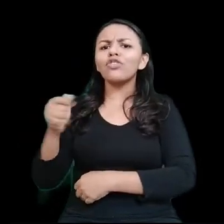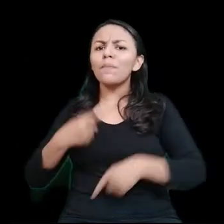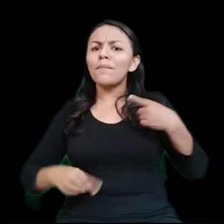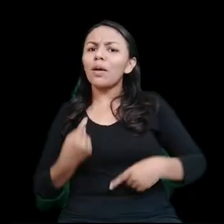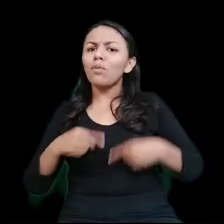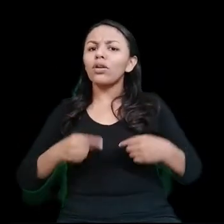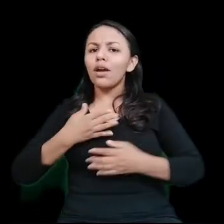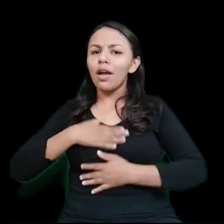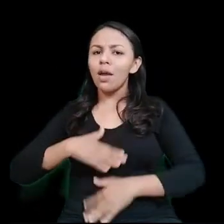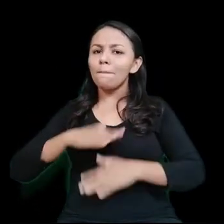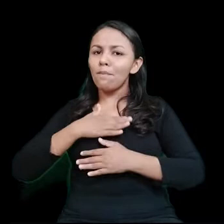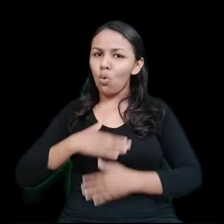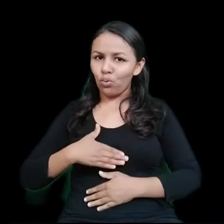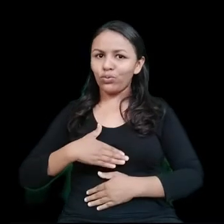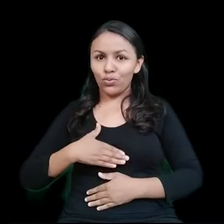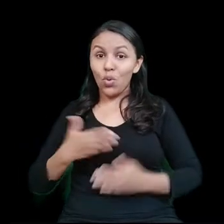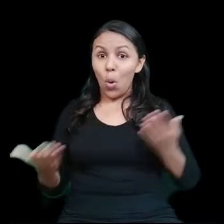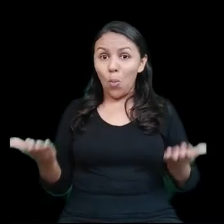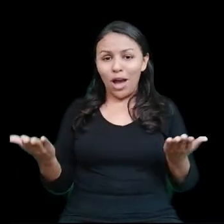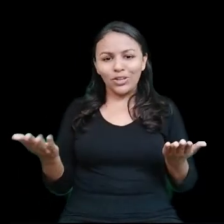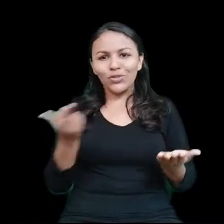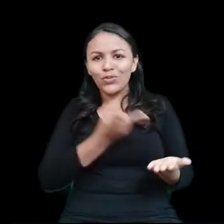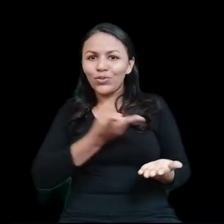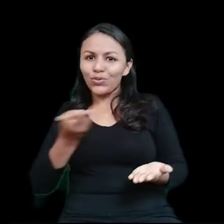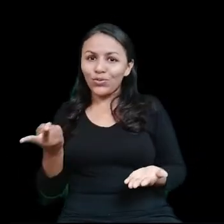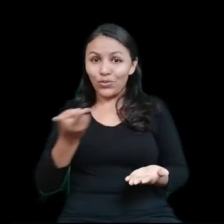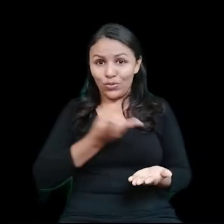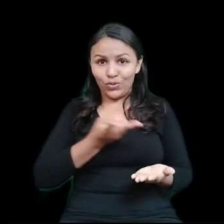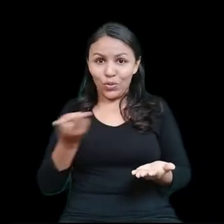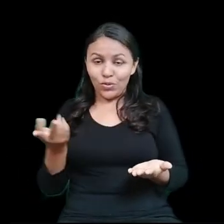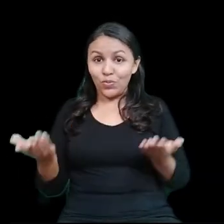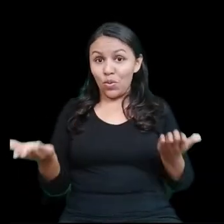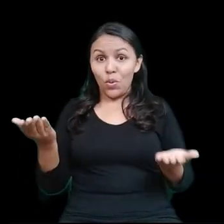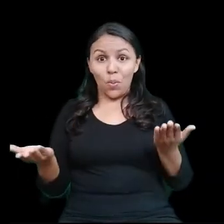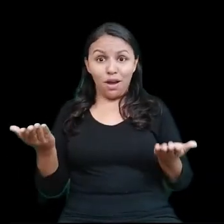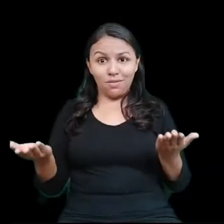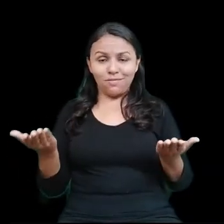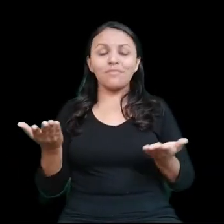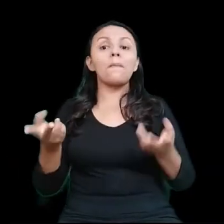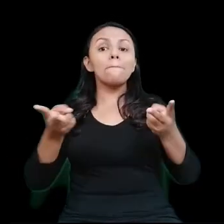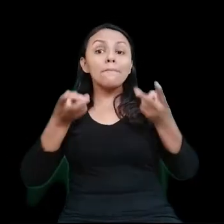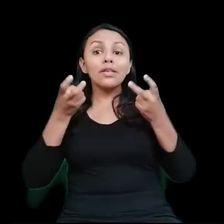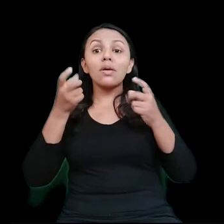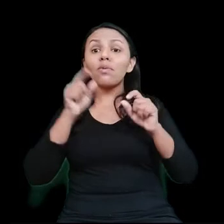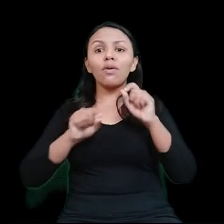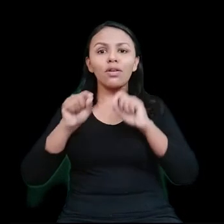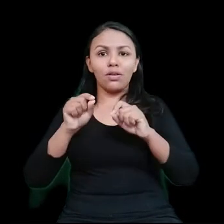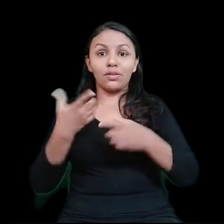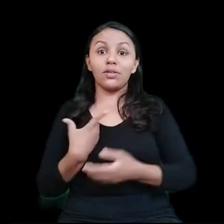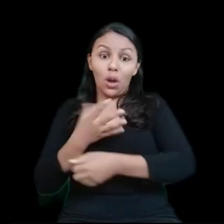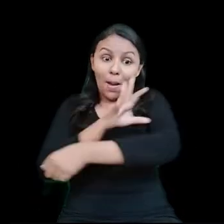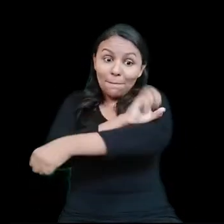temos a taxa metabólica de repouso também do tecido adiposo. Quando nós comparamos essas estruturas, nós percebemos que a